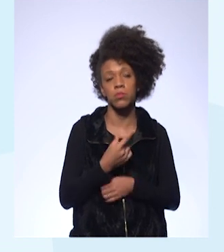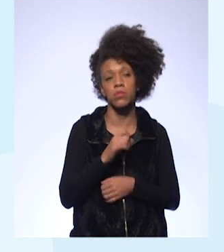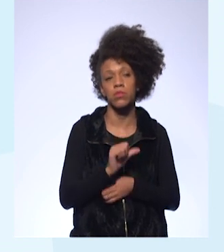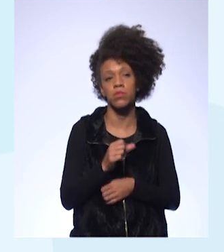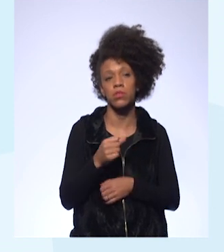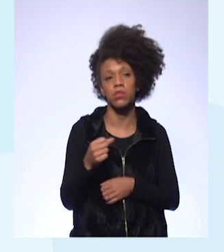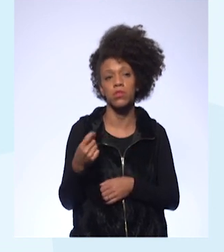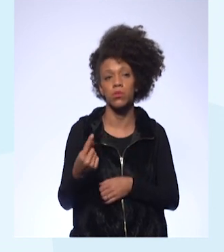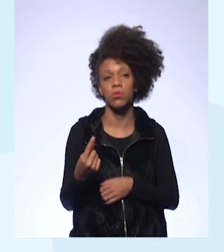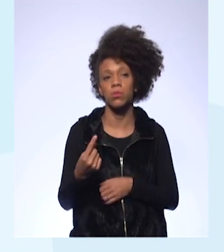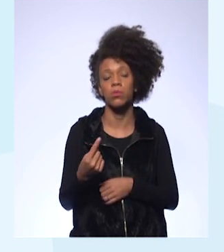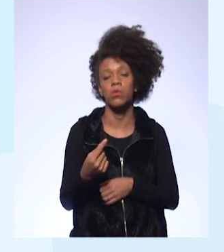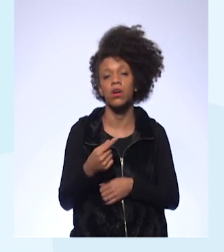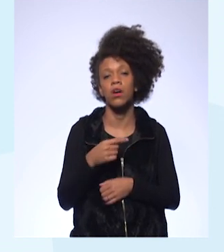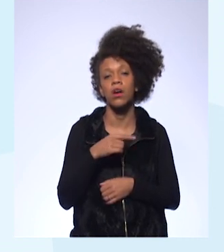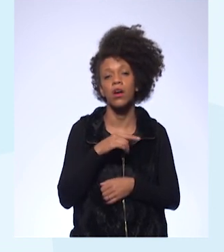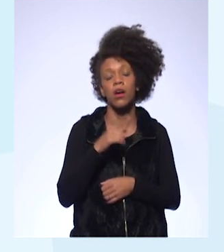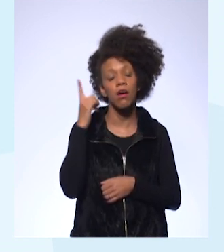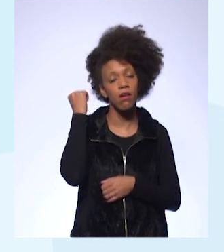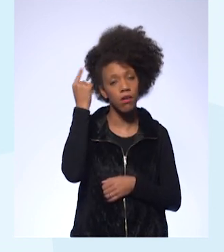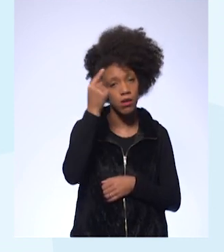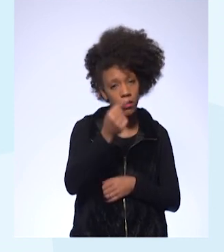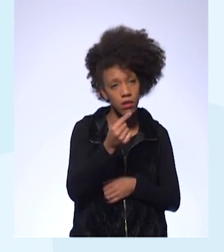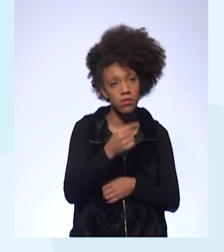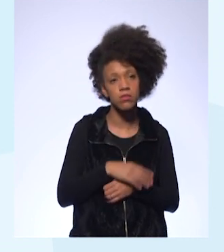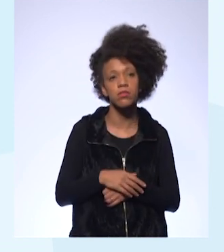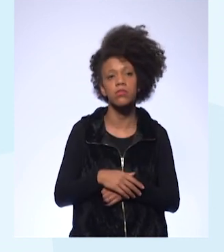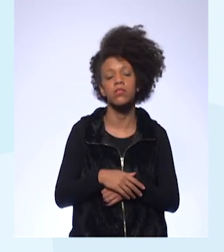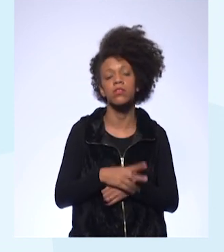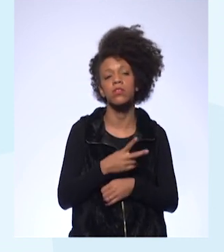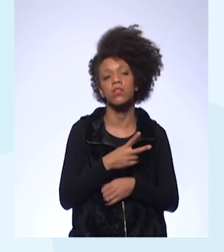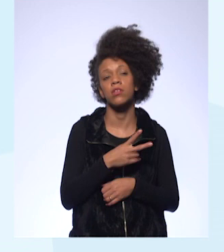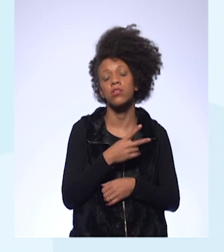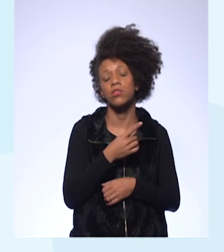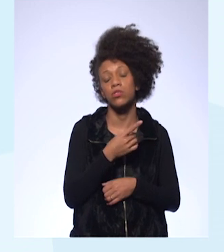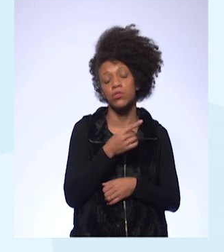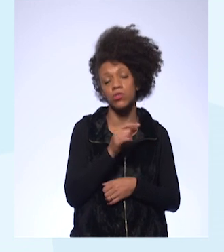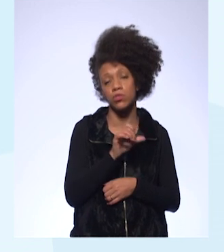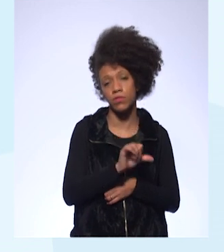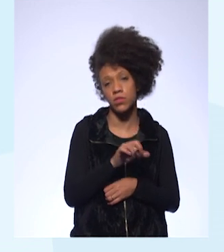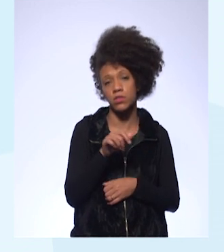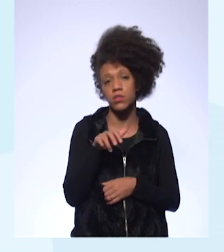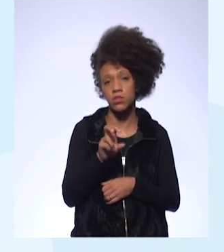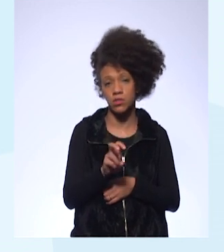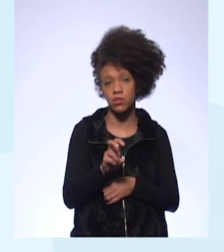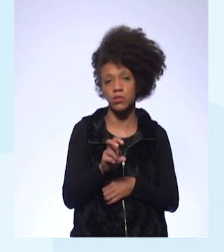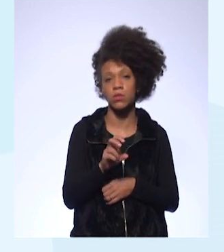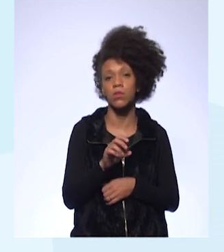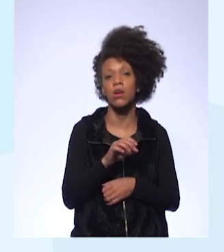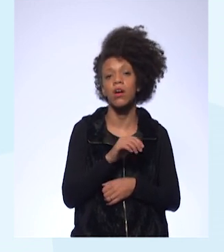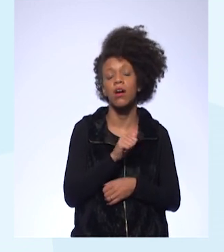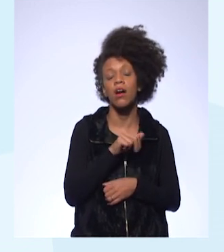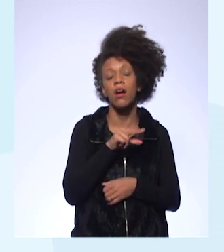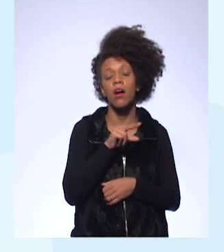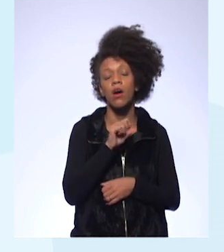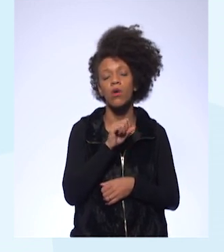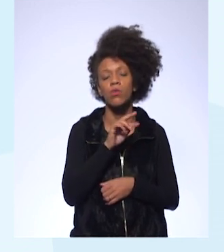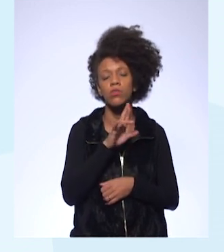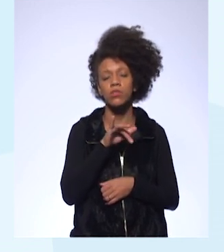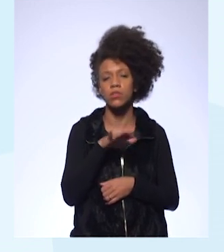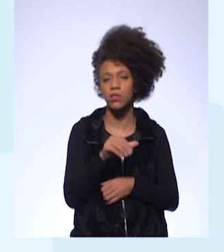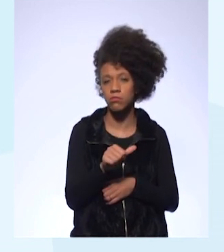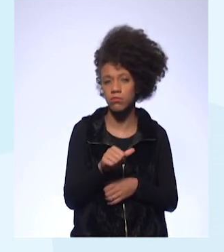1981 a Grécia, em 86 a Espanha e Portugal, em 95, a Áustria, a Finlândia e Suécia. Depois nós temos